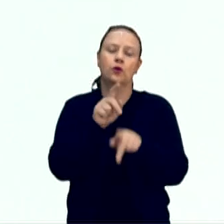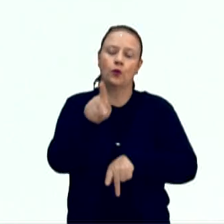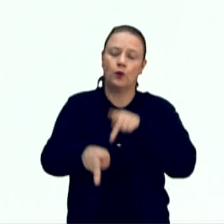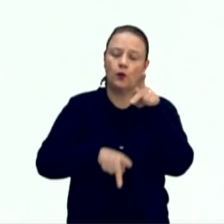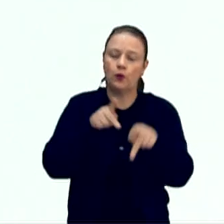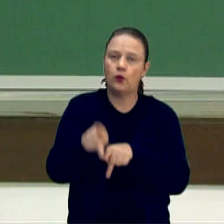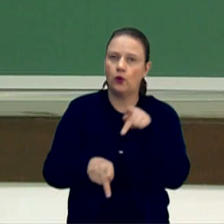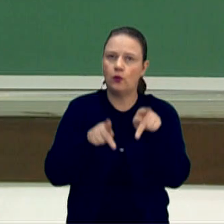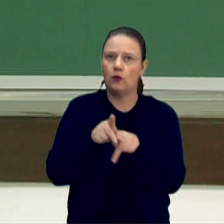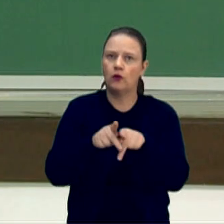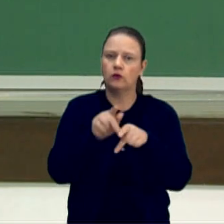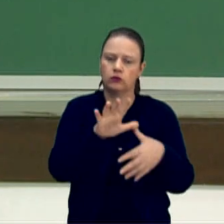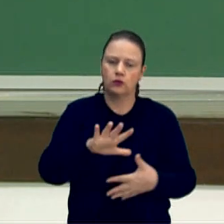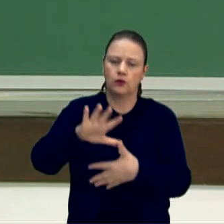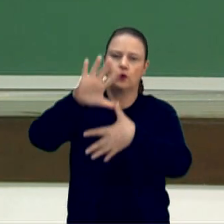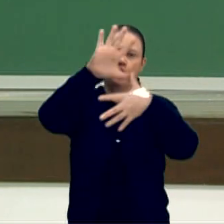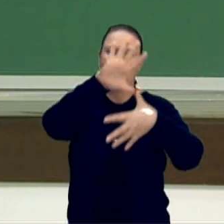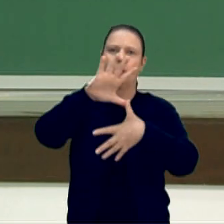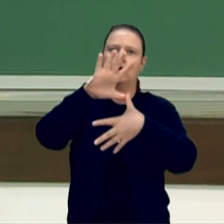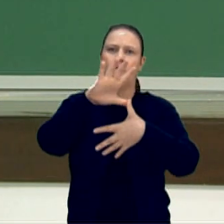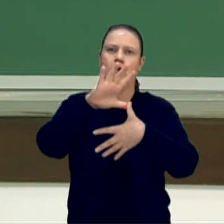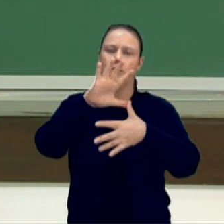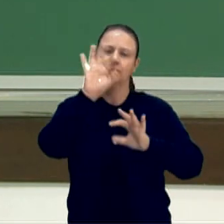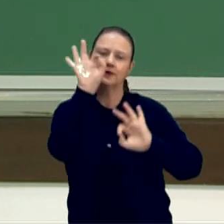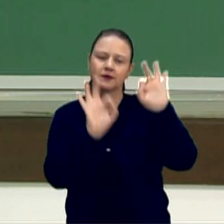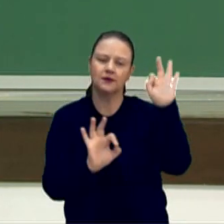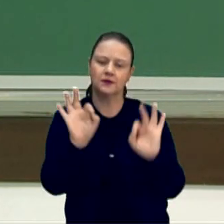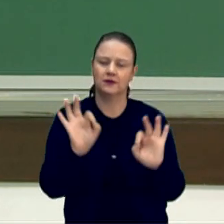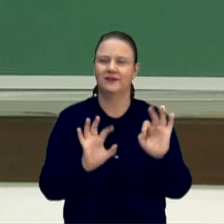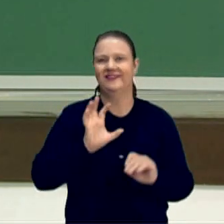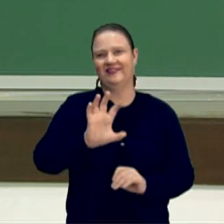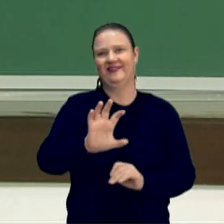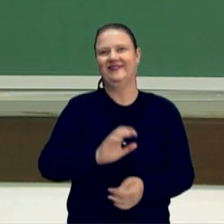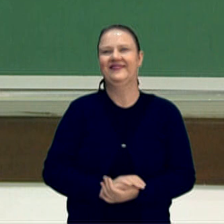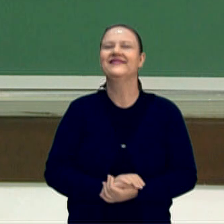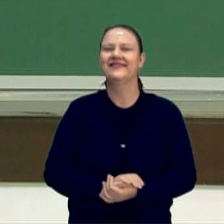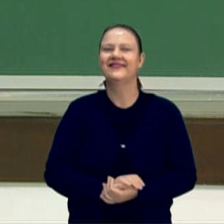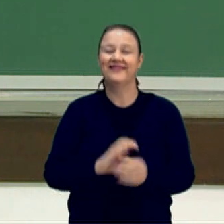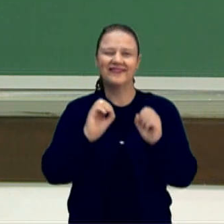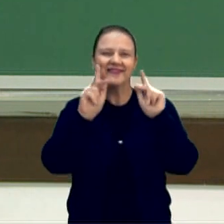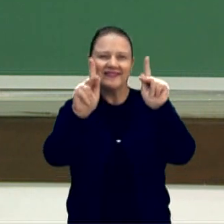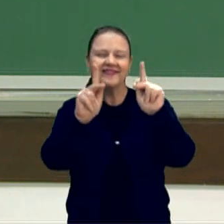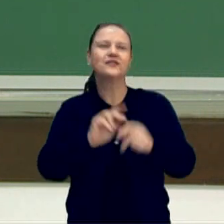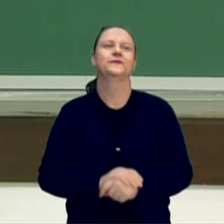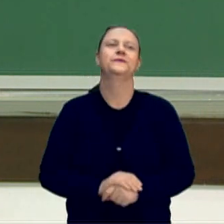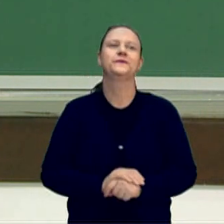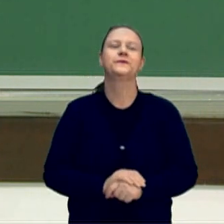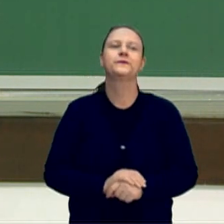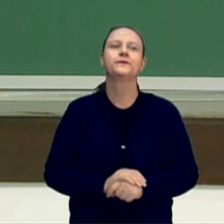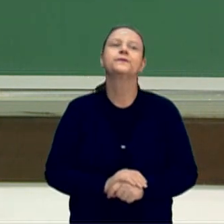população do continente americano se organize da maneira como está. Ok? Vamos para frente.